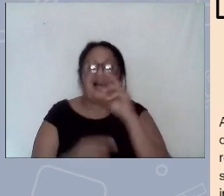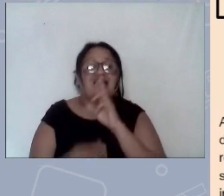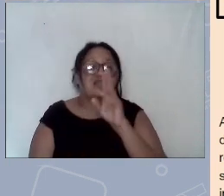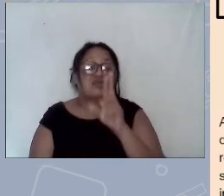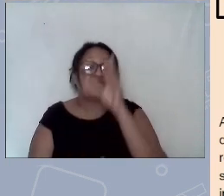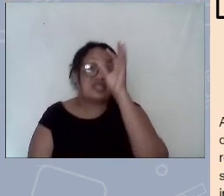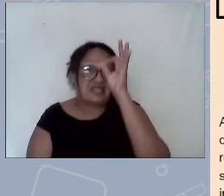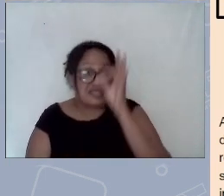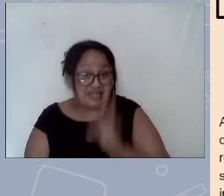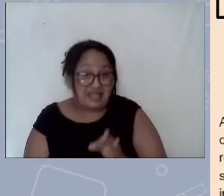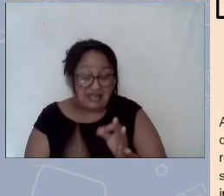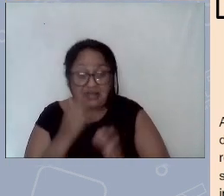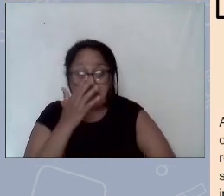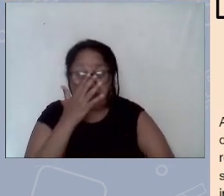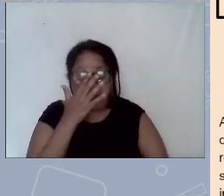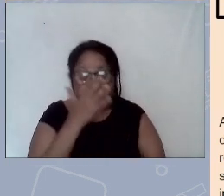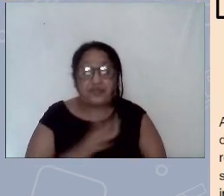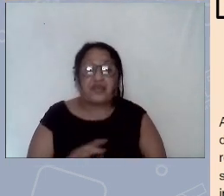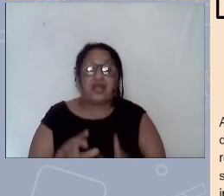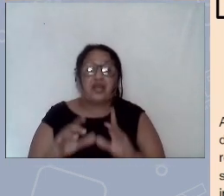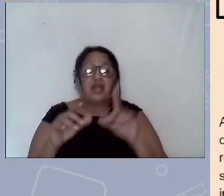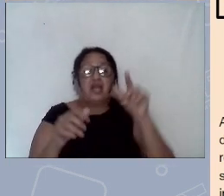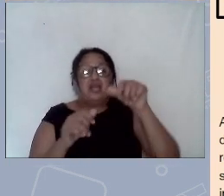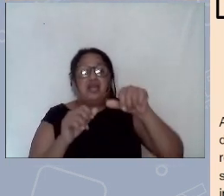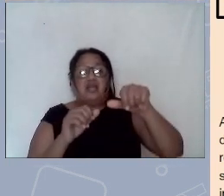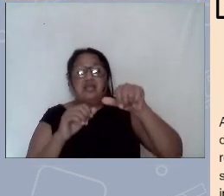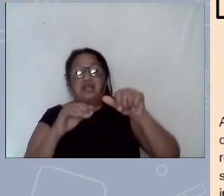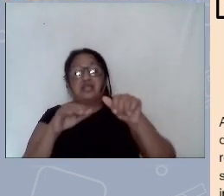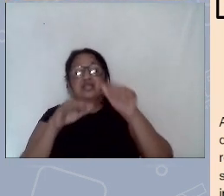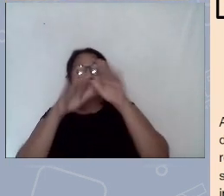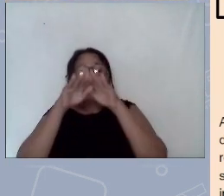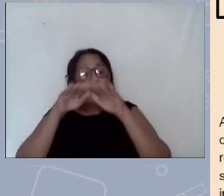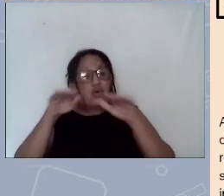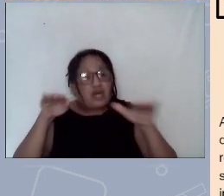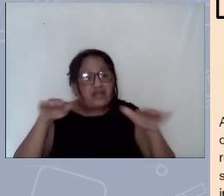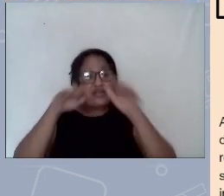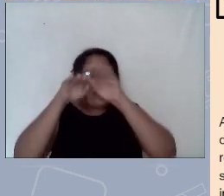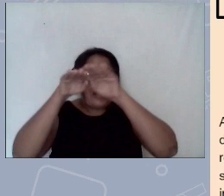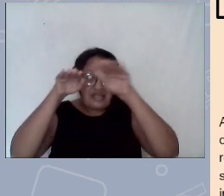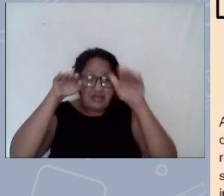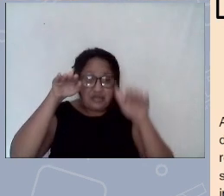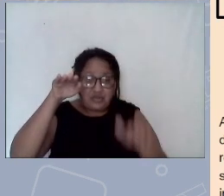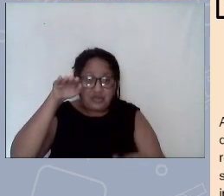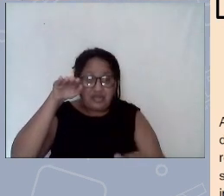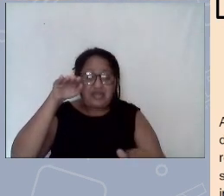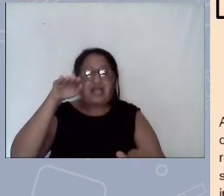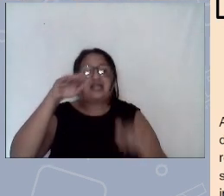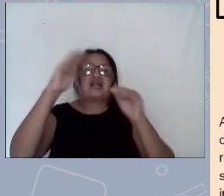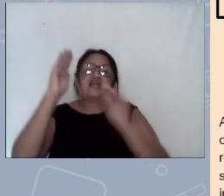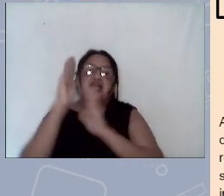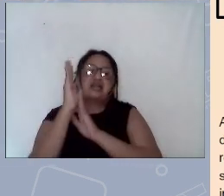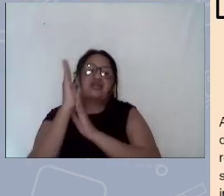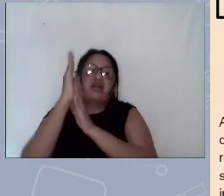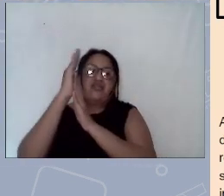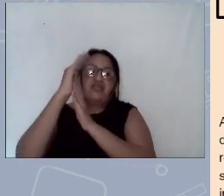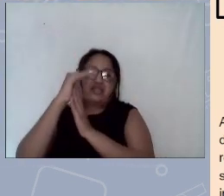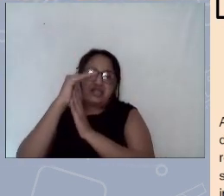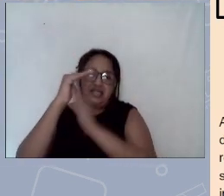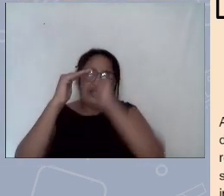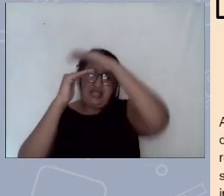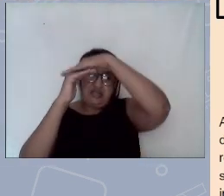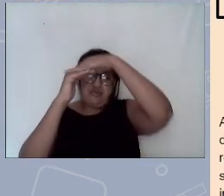um reverso suave este reverso vai diminuindo uma frente inclinada muito abrupta